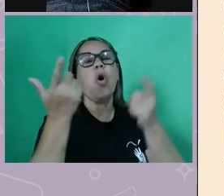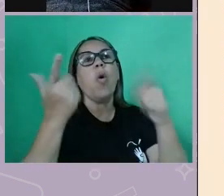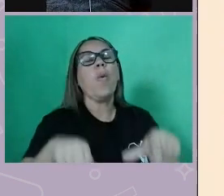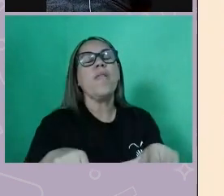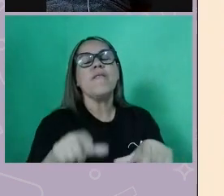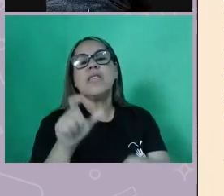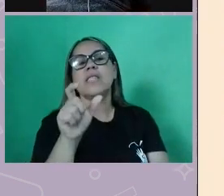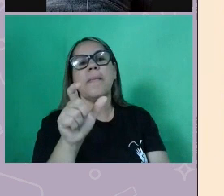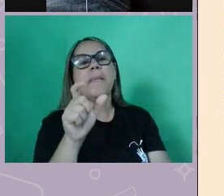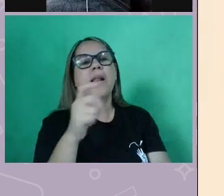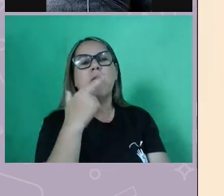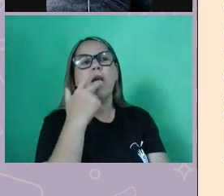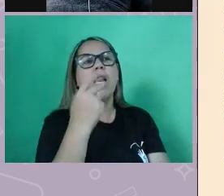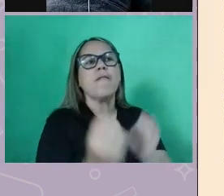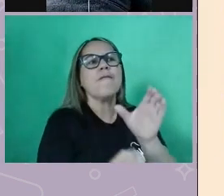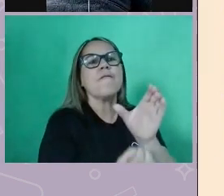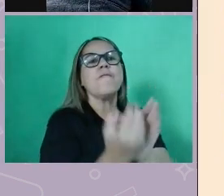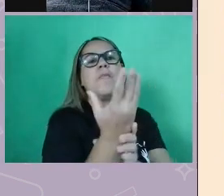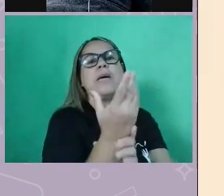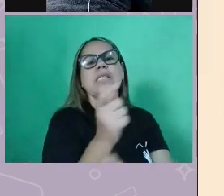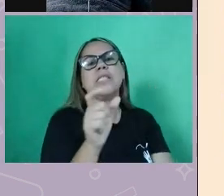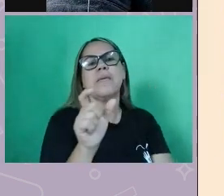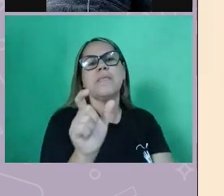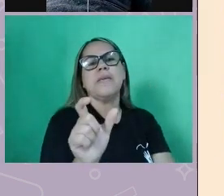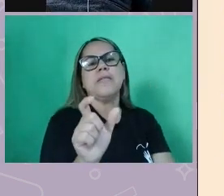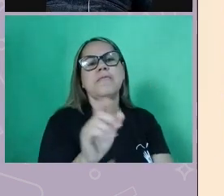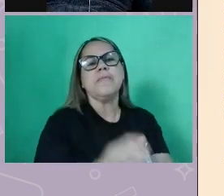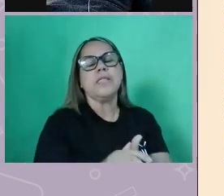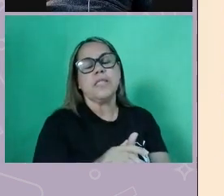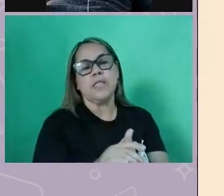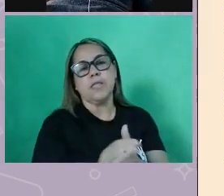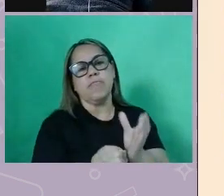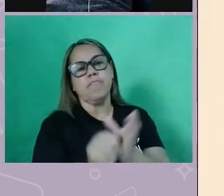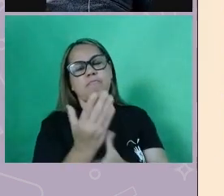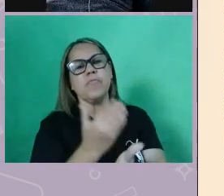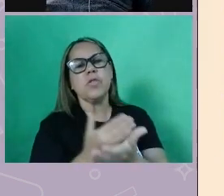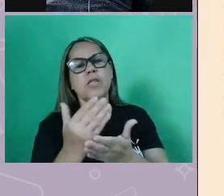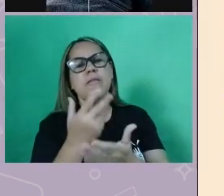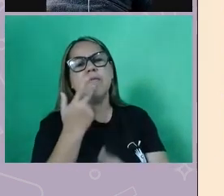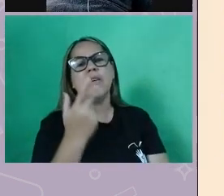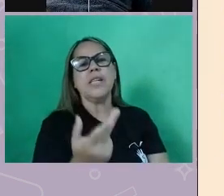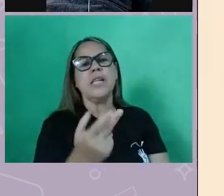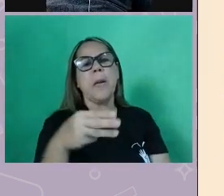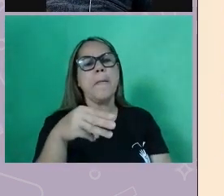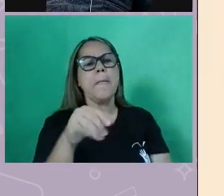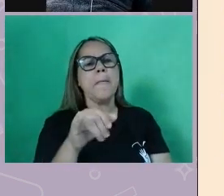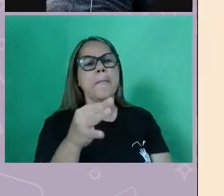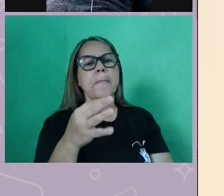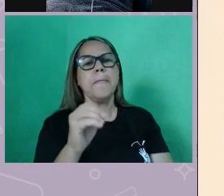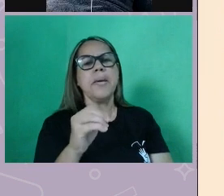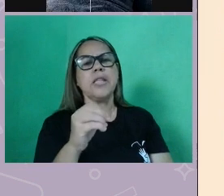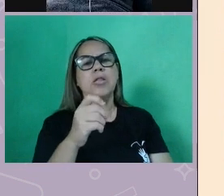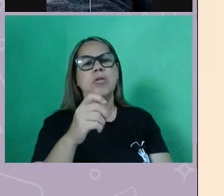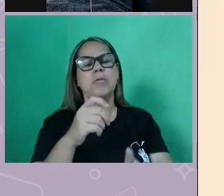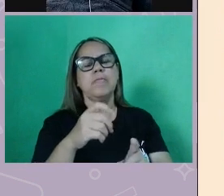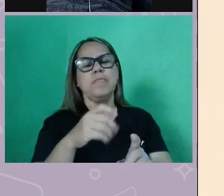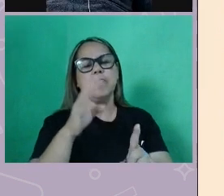língua ela foi formada etimologicamente falando mito vem do grego mitos